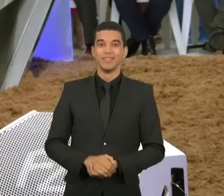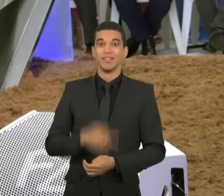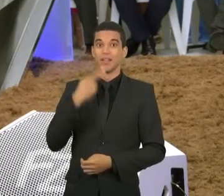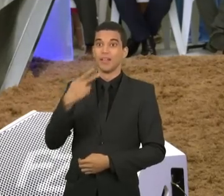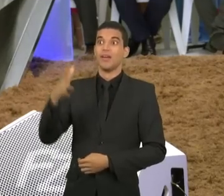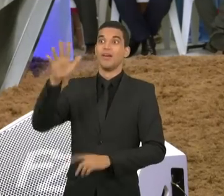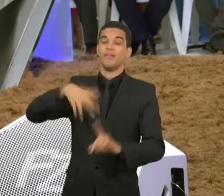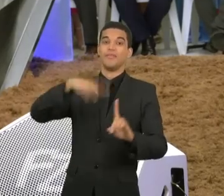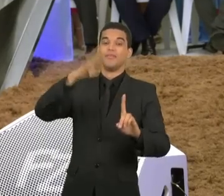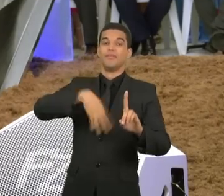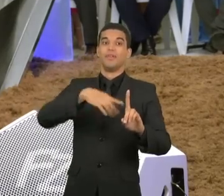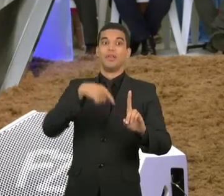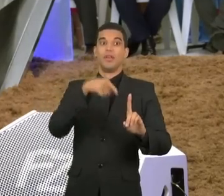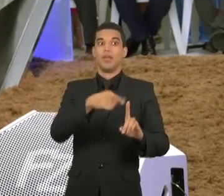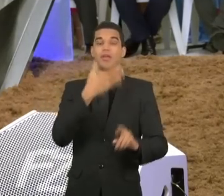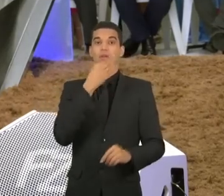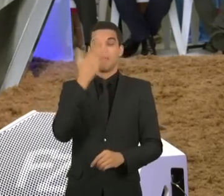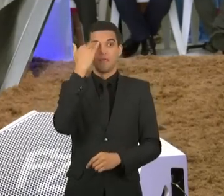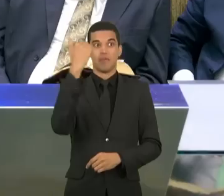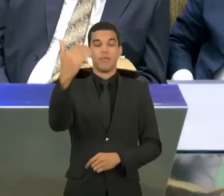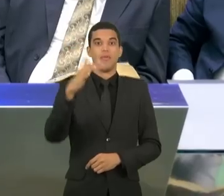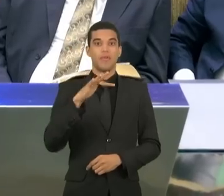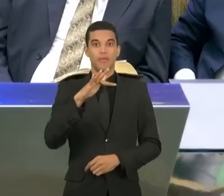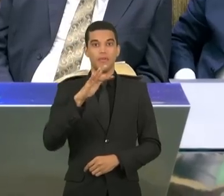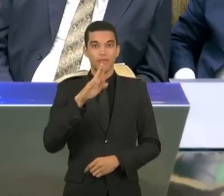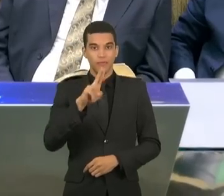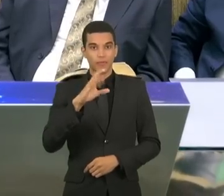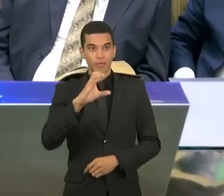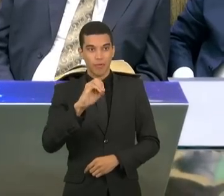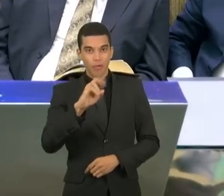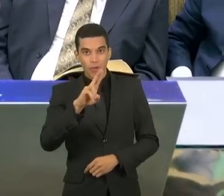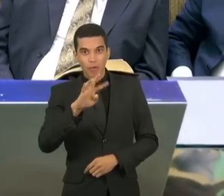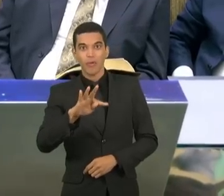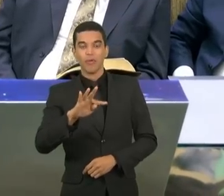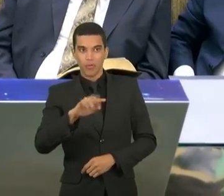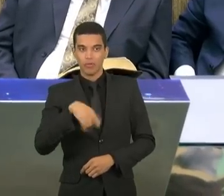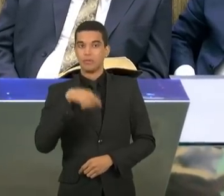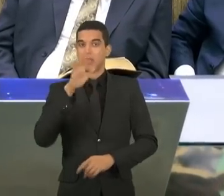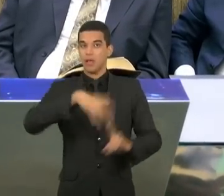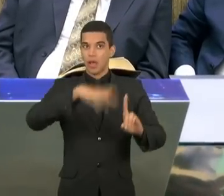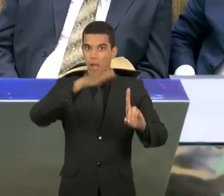Foucault. Ô, filho, vai ler a Bíblia um pouquinho? Lê a Bíblia.